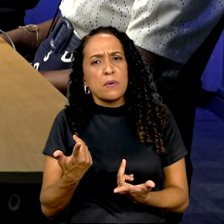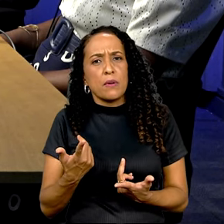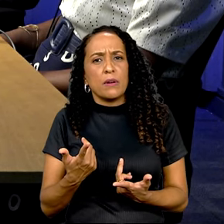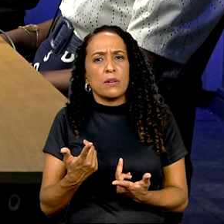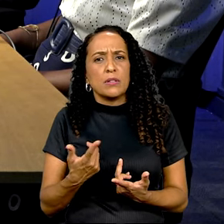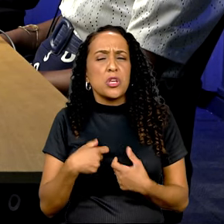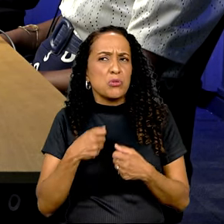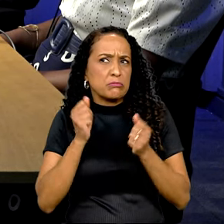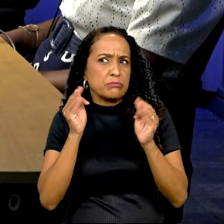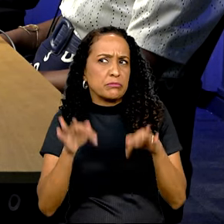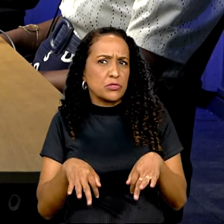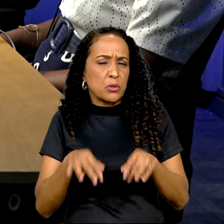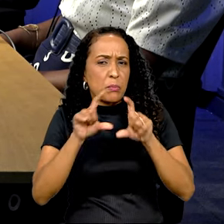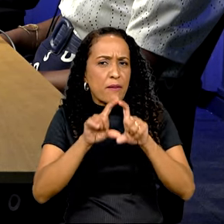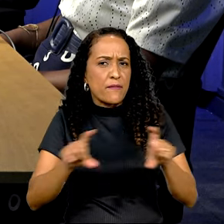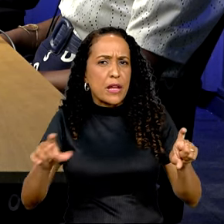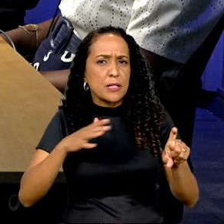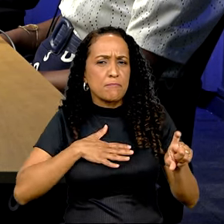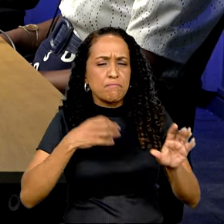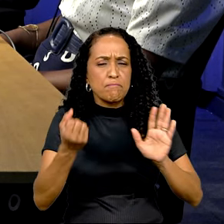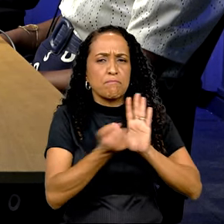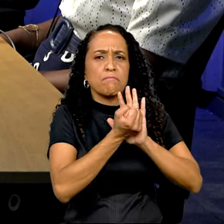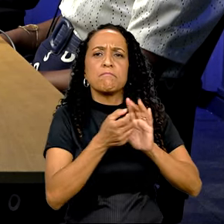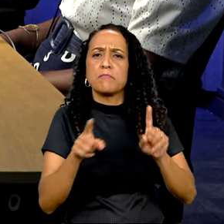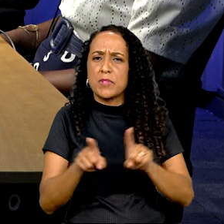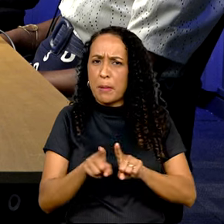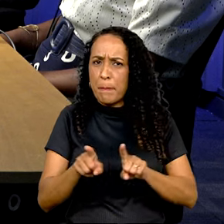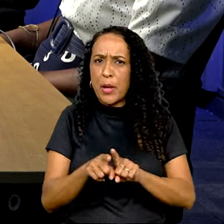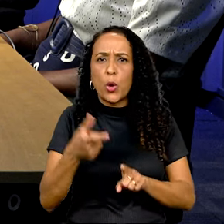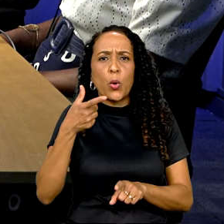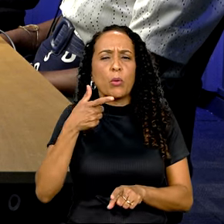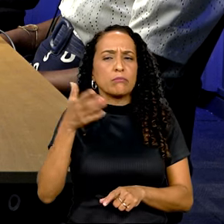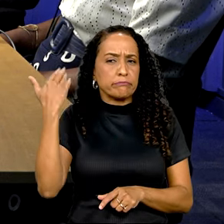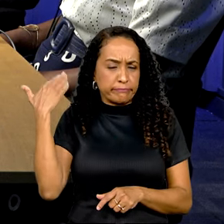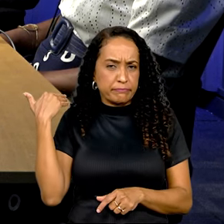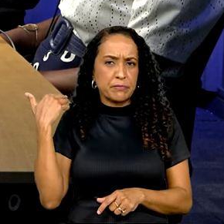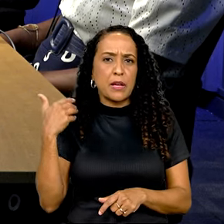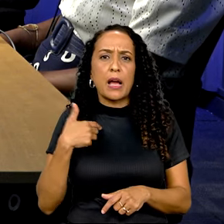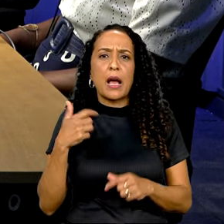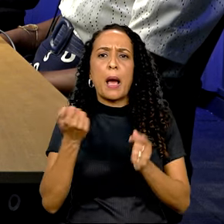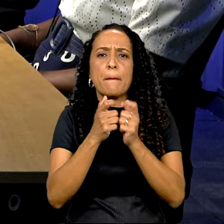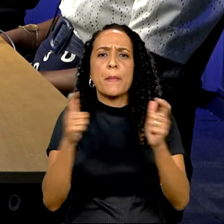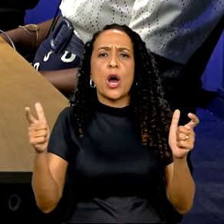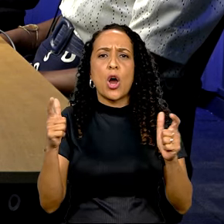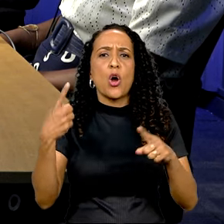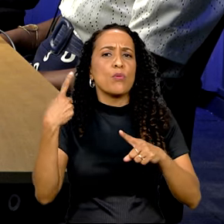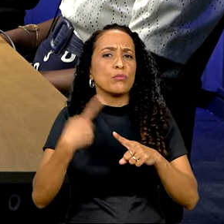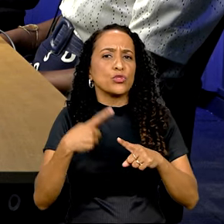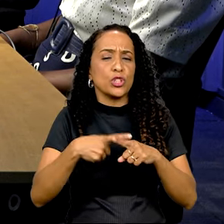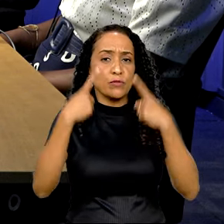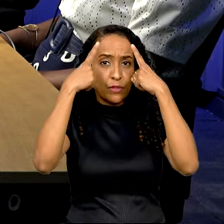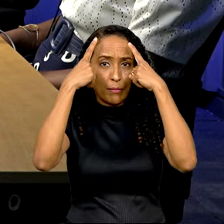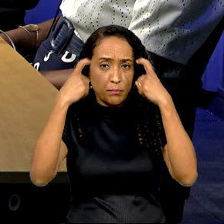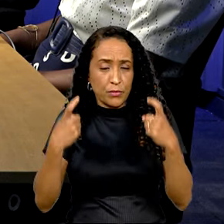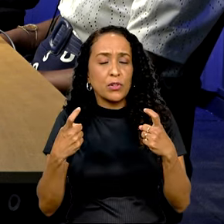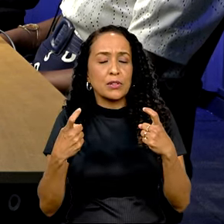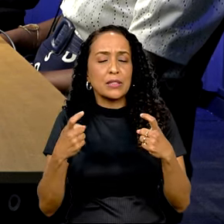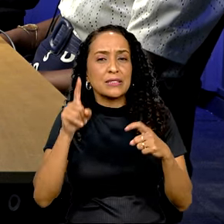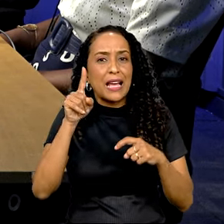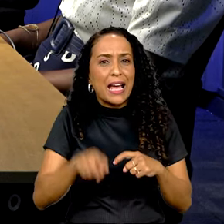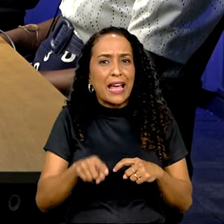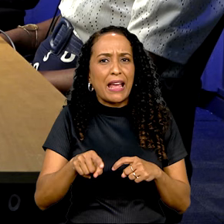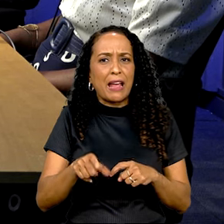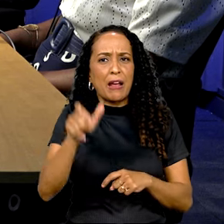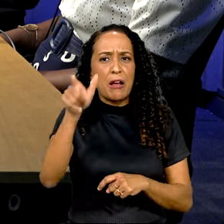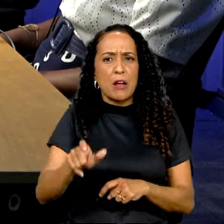eu eu terminaria com uma frase que me impactou também muito H um tempo atrás que a maior causa da violência